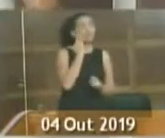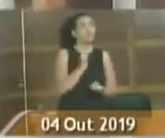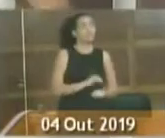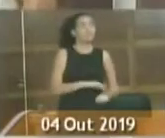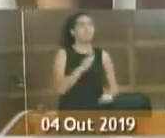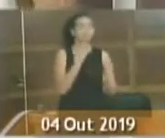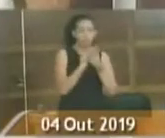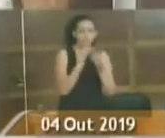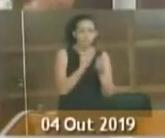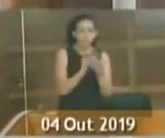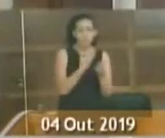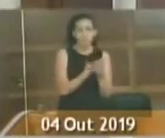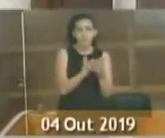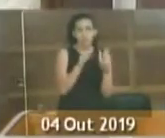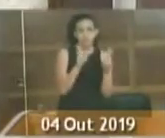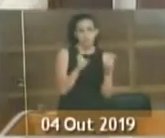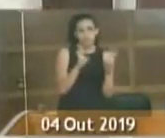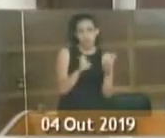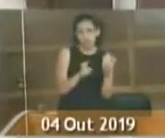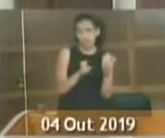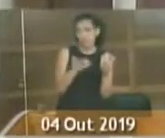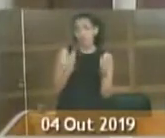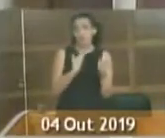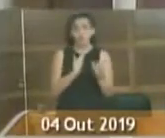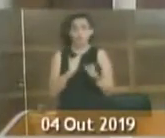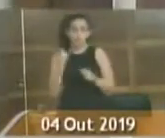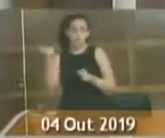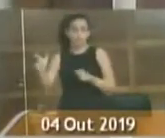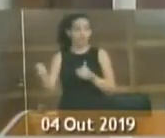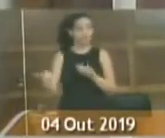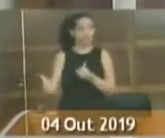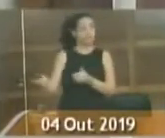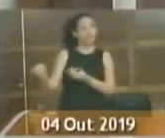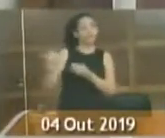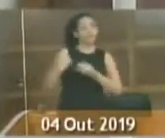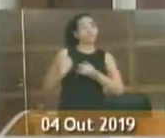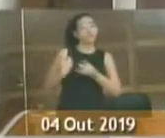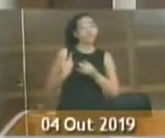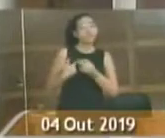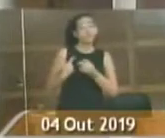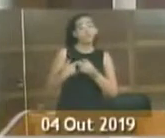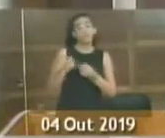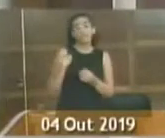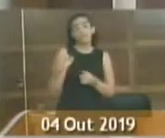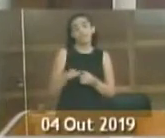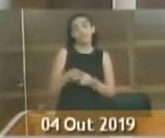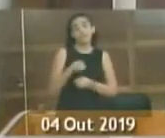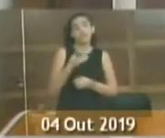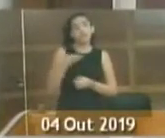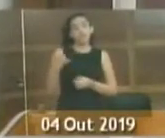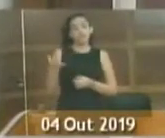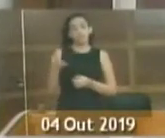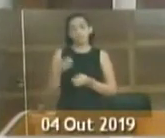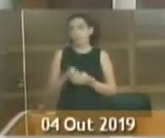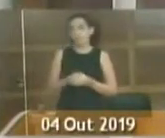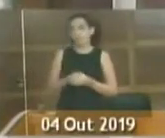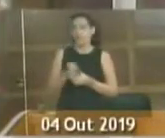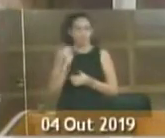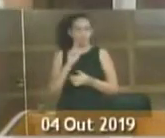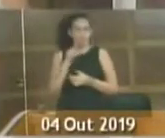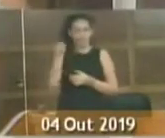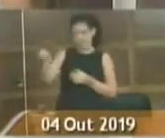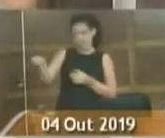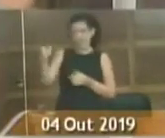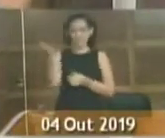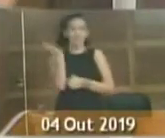o tempo todo isso. E, às vezes, aquele colega não tem essa informação porque não é informação do clínico mesmo, tá? Não é porque o